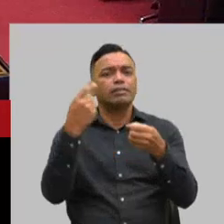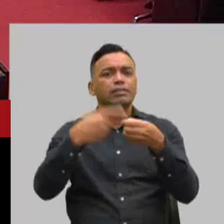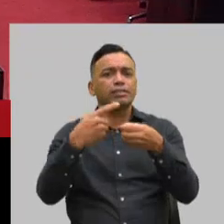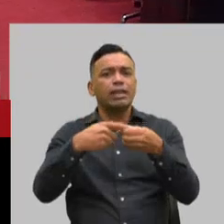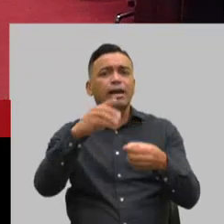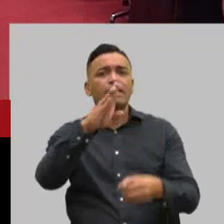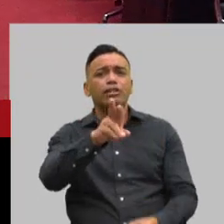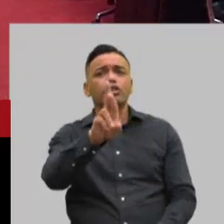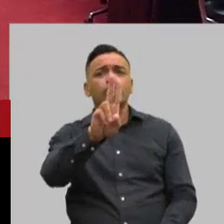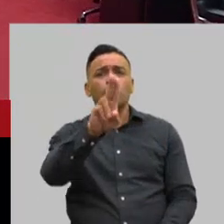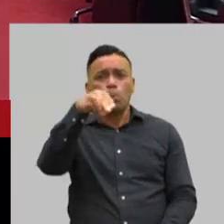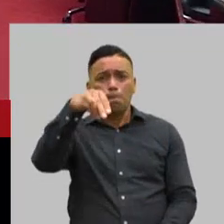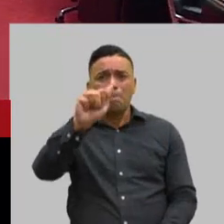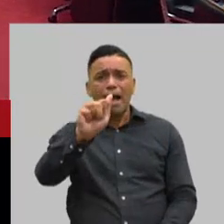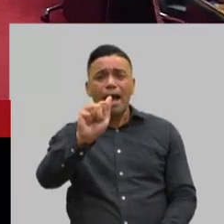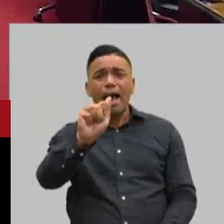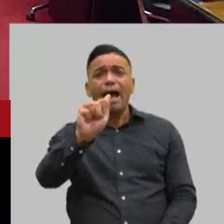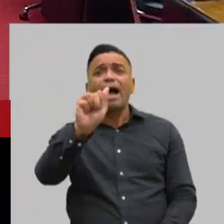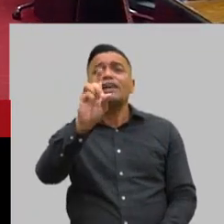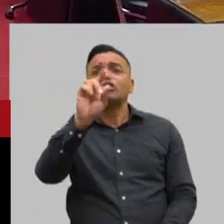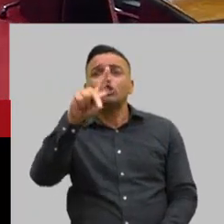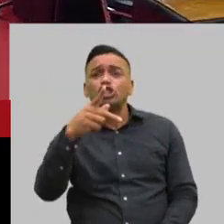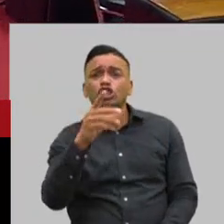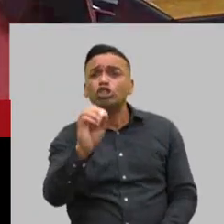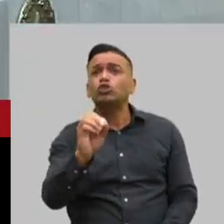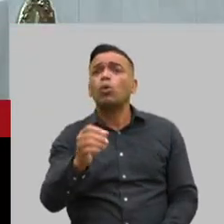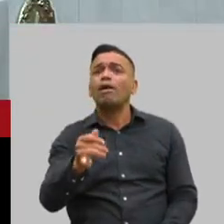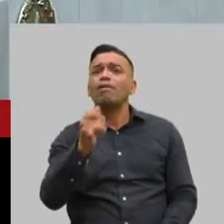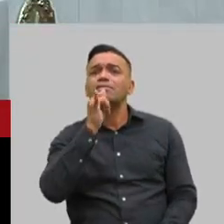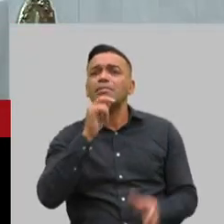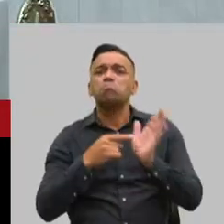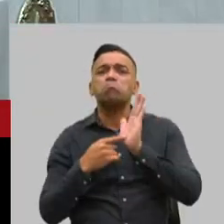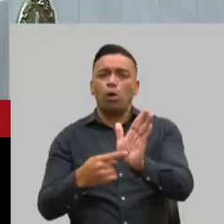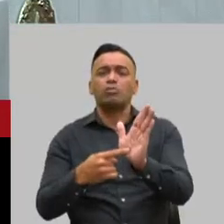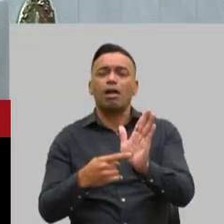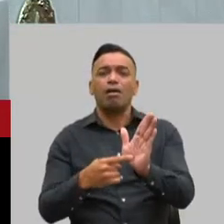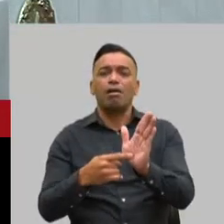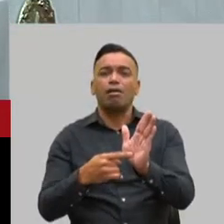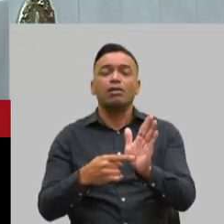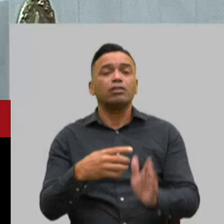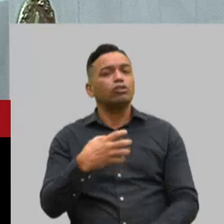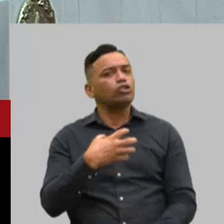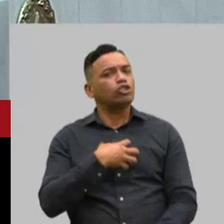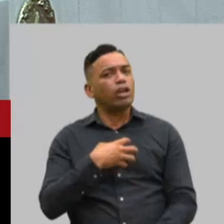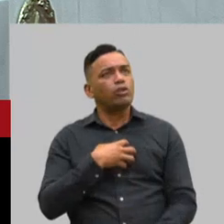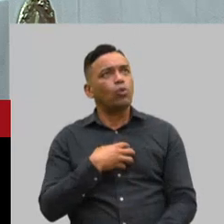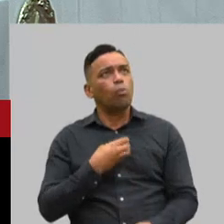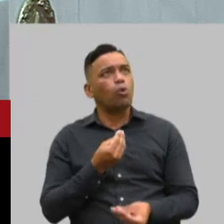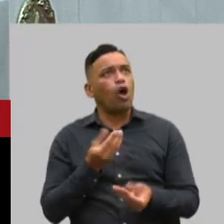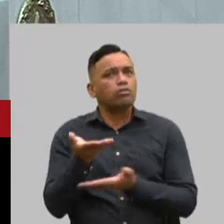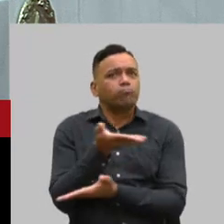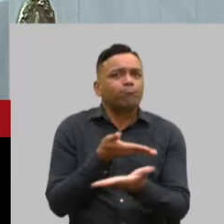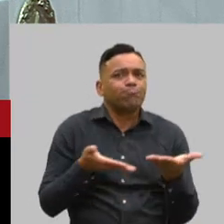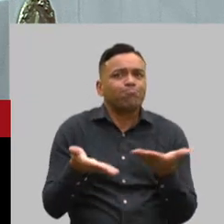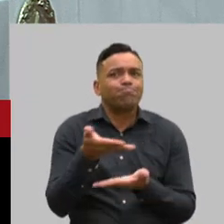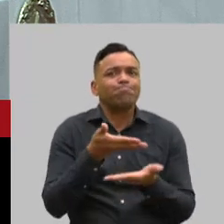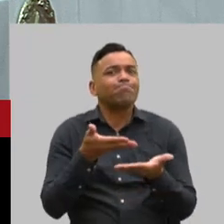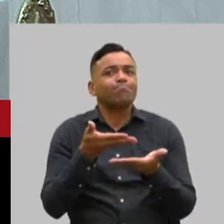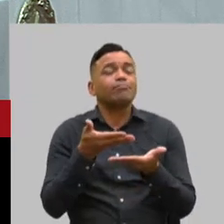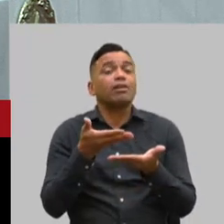exemplo disso. Uma perspectiva que busca mudar a forma como nos relacionamos com a nossa casa